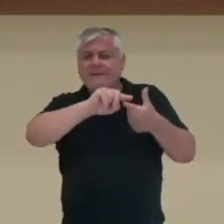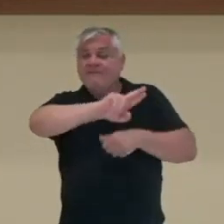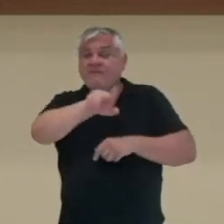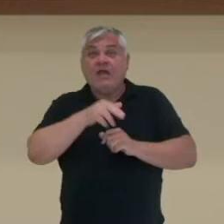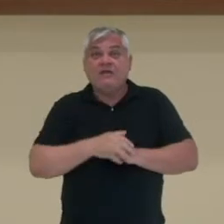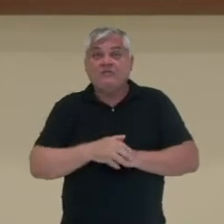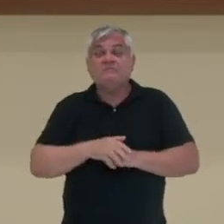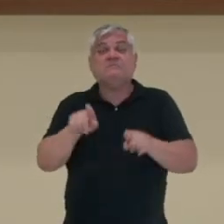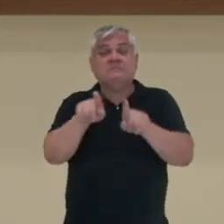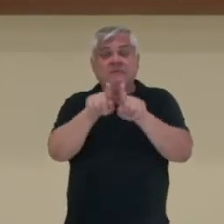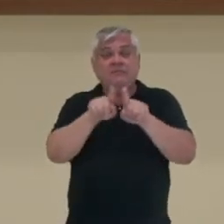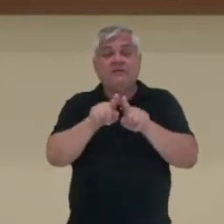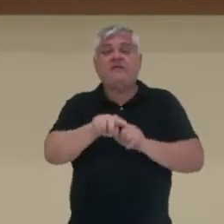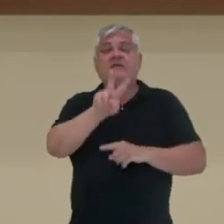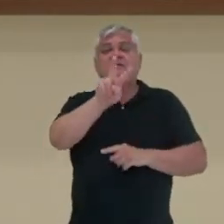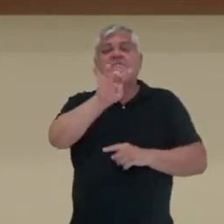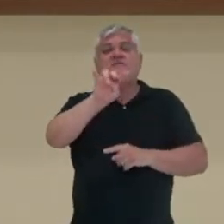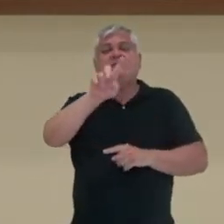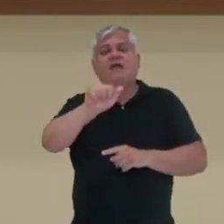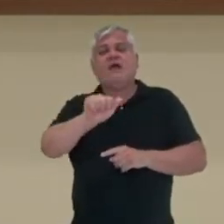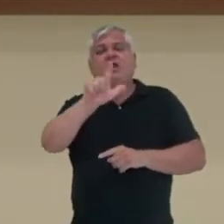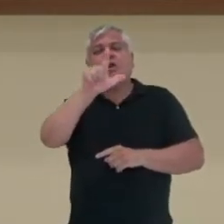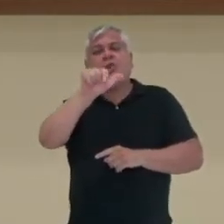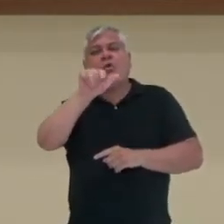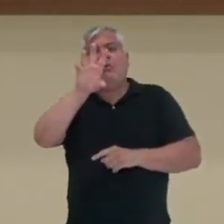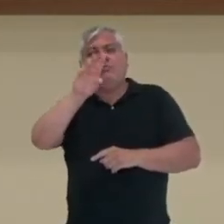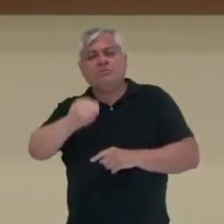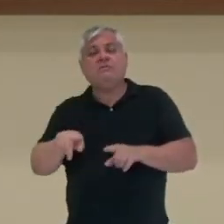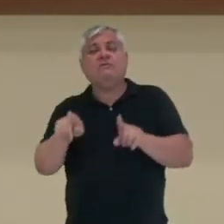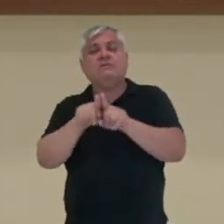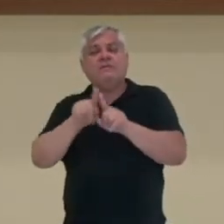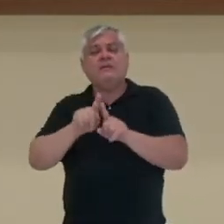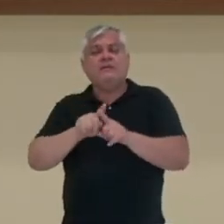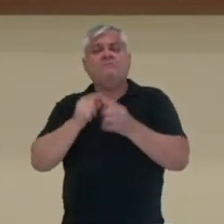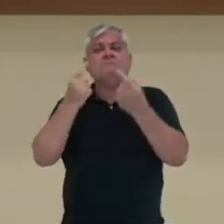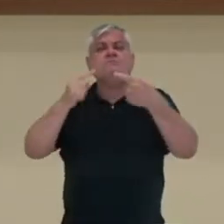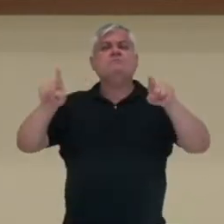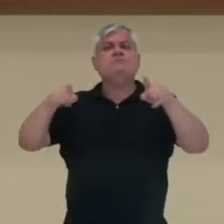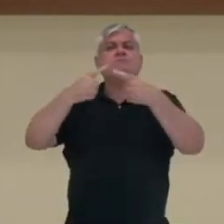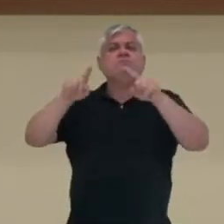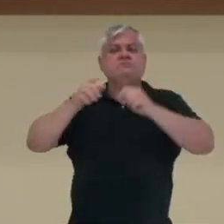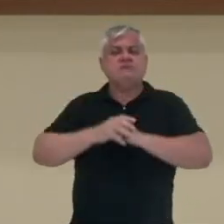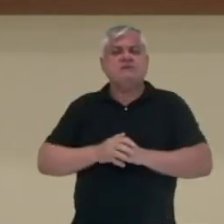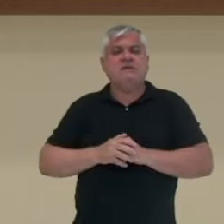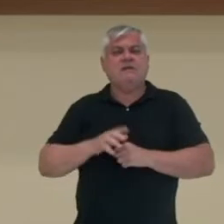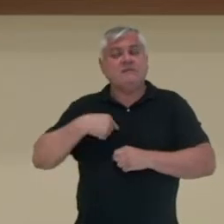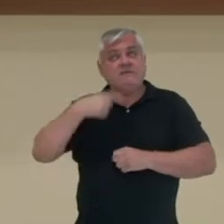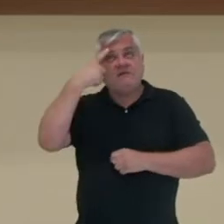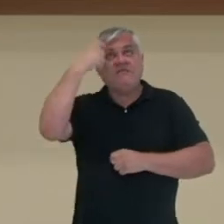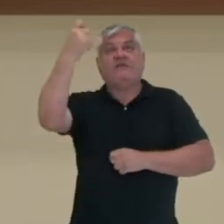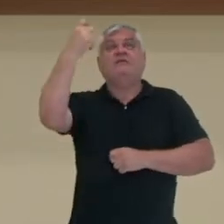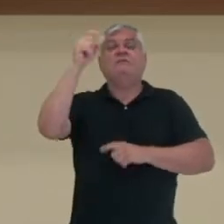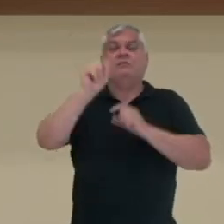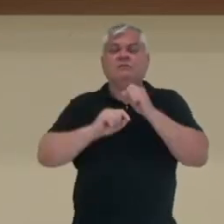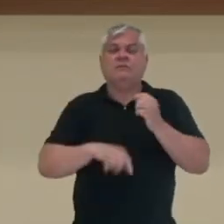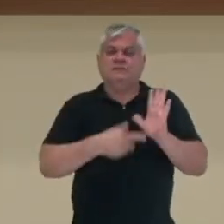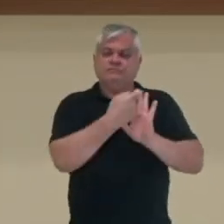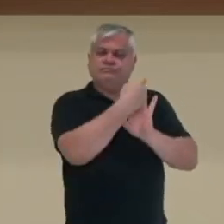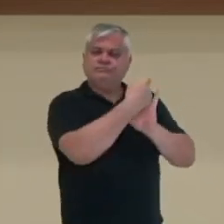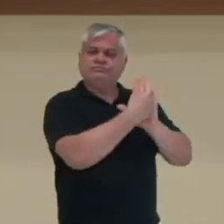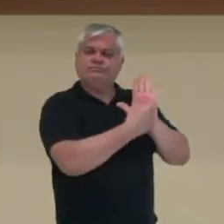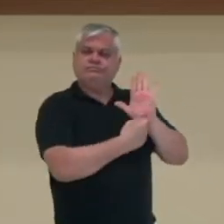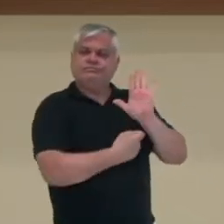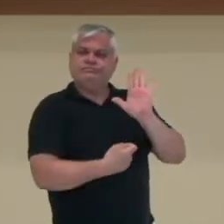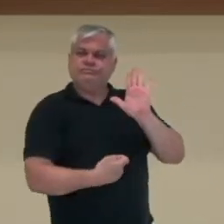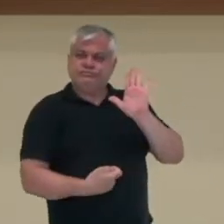vai fazer isso daqui, ó, resgatar sonoridades tradicionais e regionais do Brasil e compor uma música